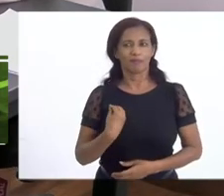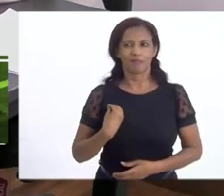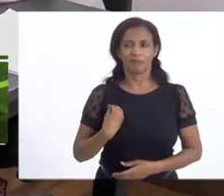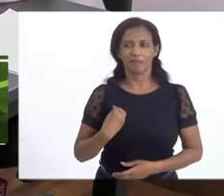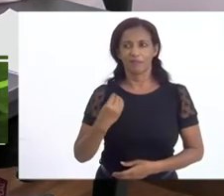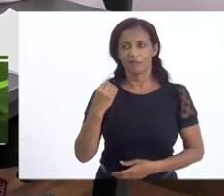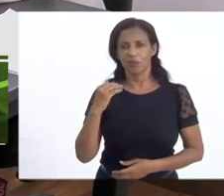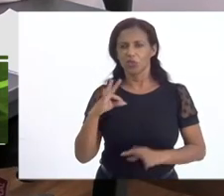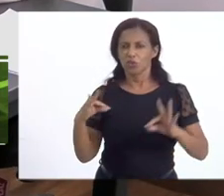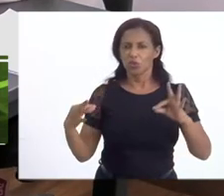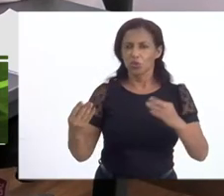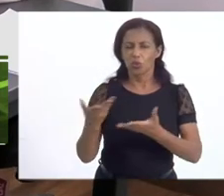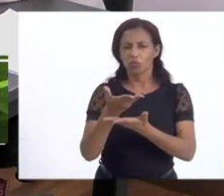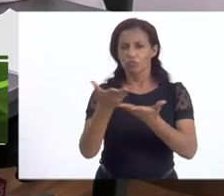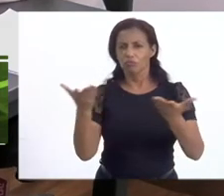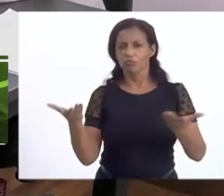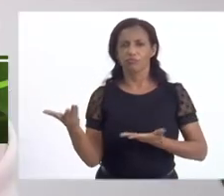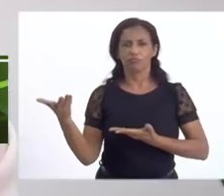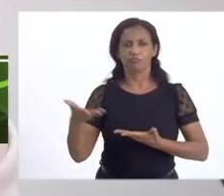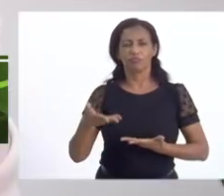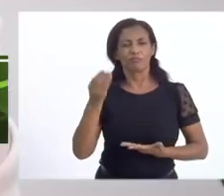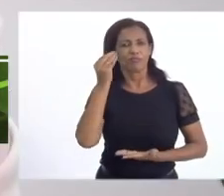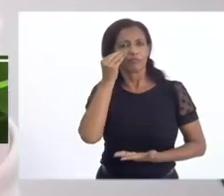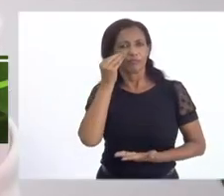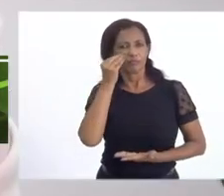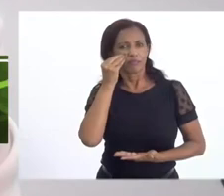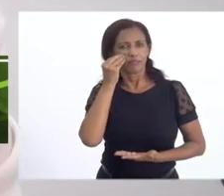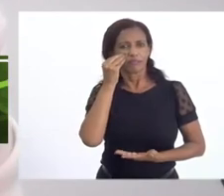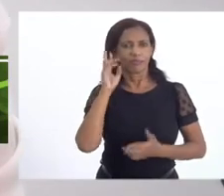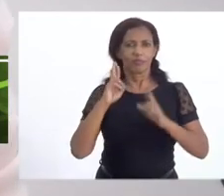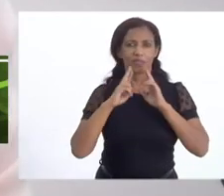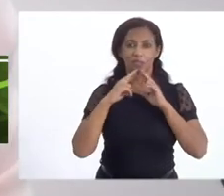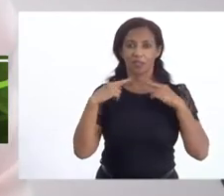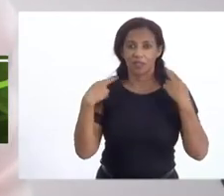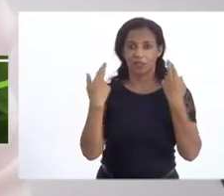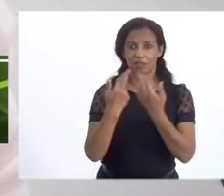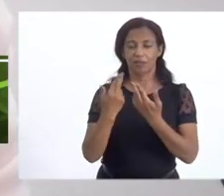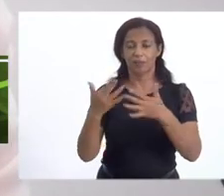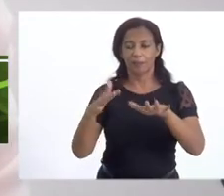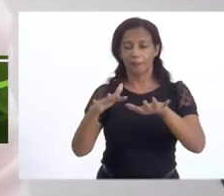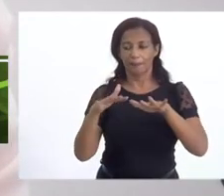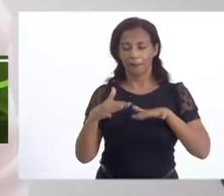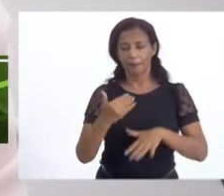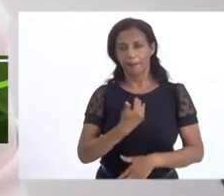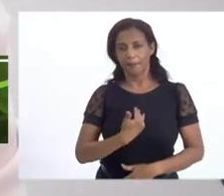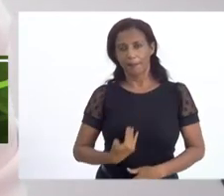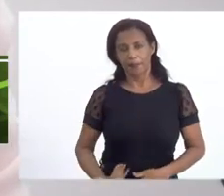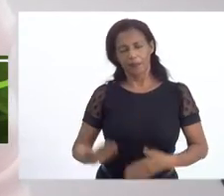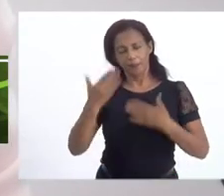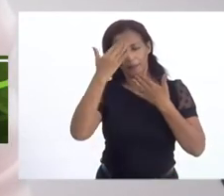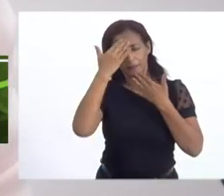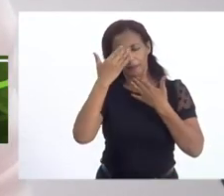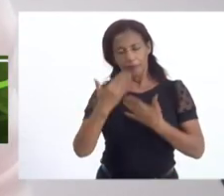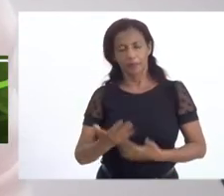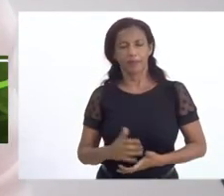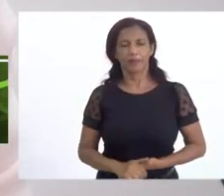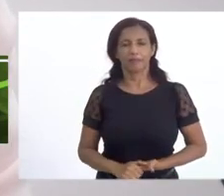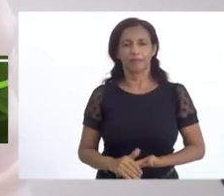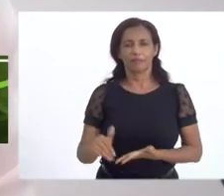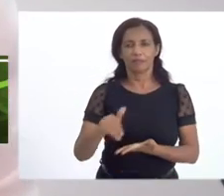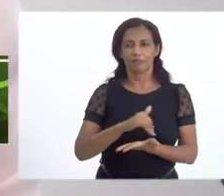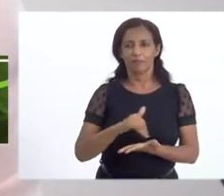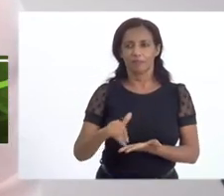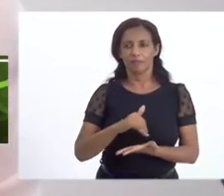de cada um dos senhores e senhoras que acompanharam essa audiência pública. Agradecer a presença do